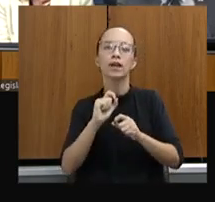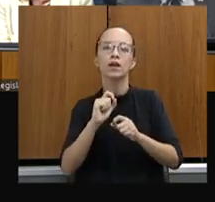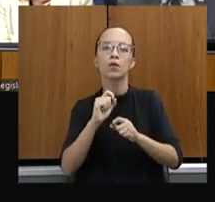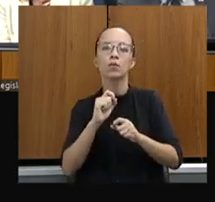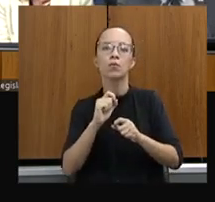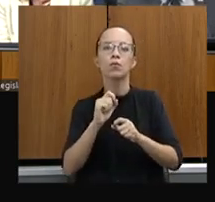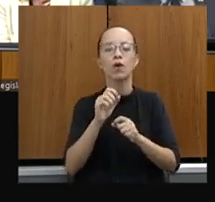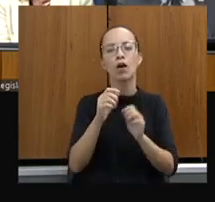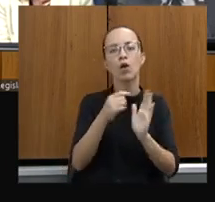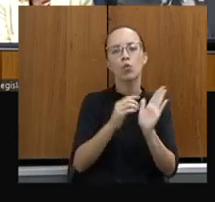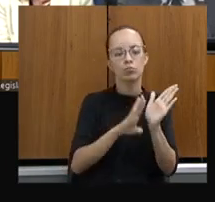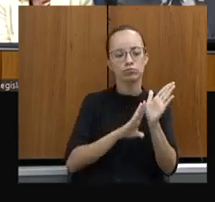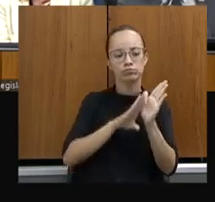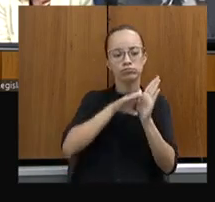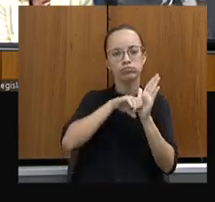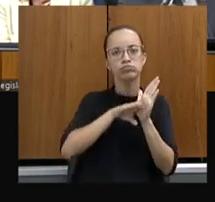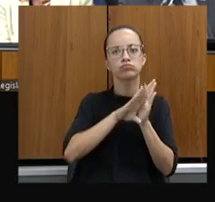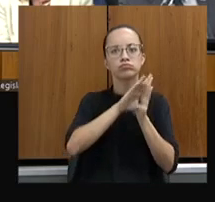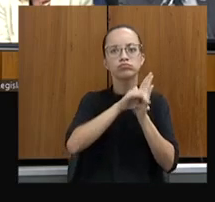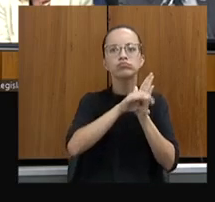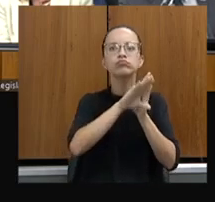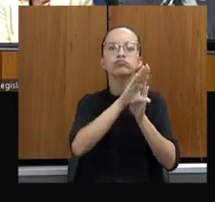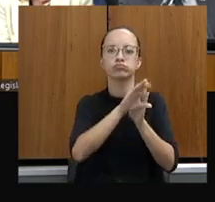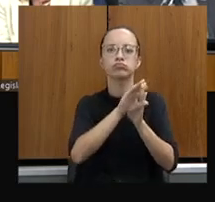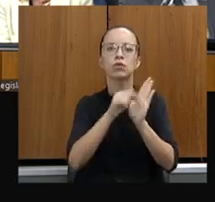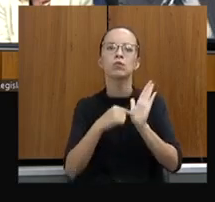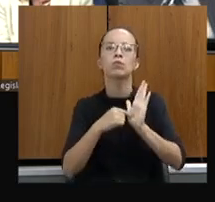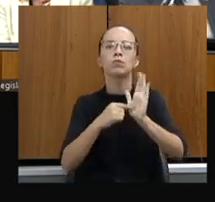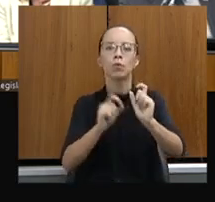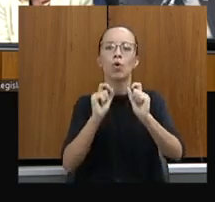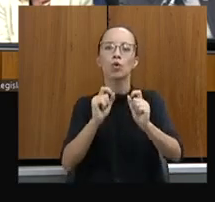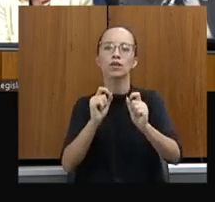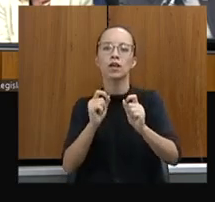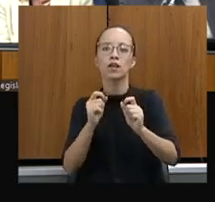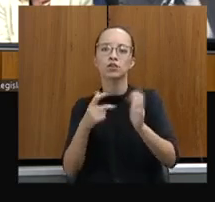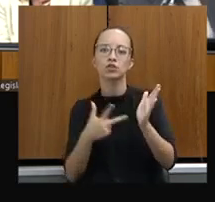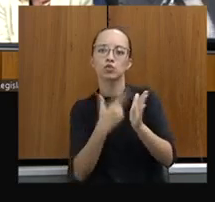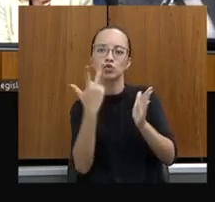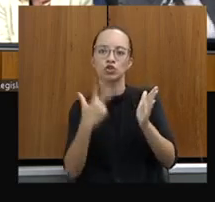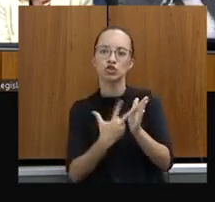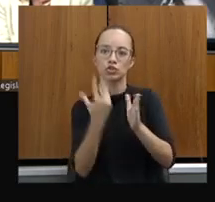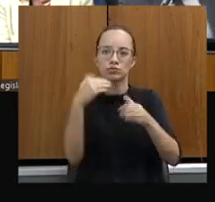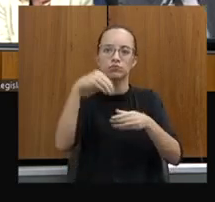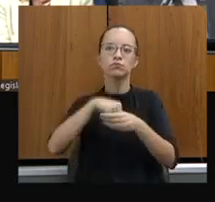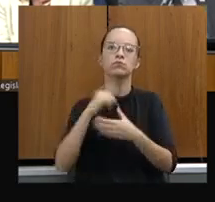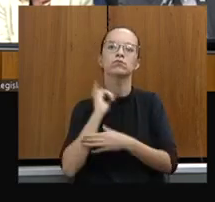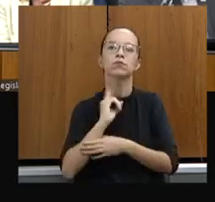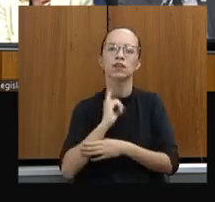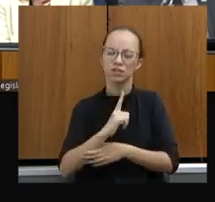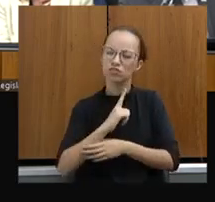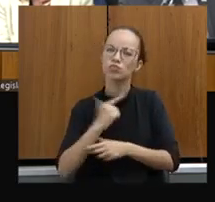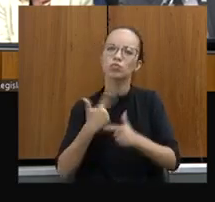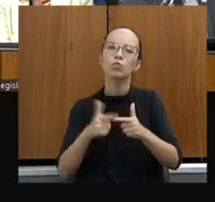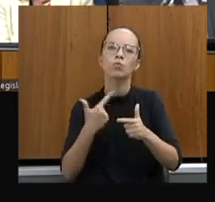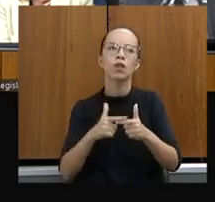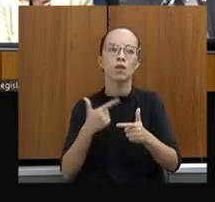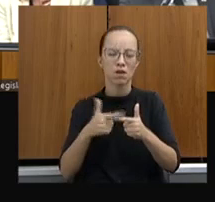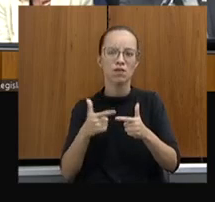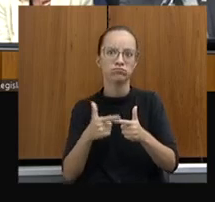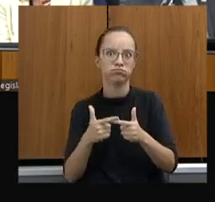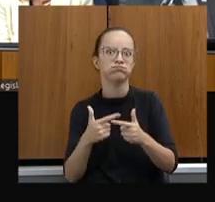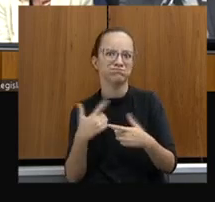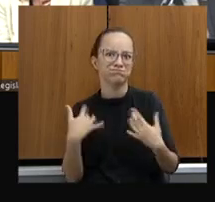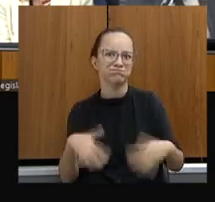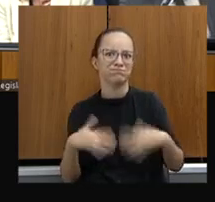e aí um gráfico demonstrando a produção de de cirurgias eletivas no nosso estado tivemos um problema muito grande um efeito colateral